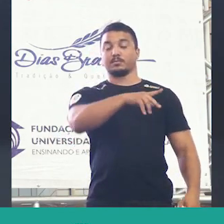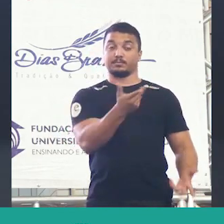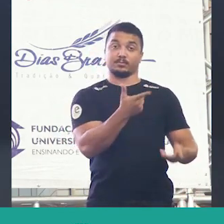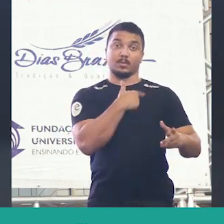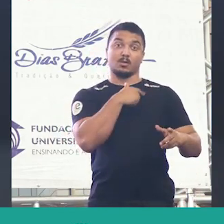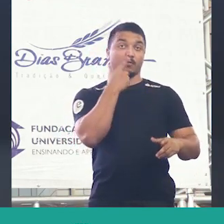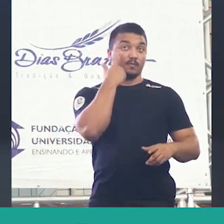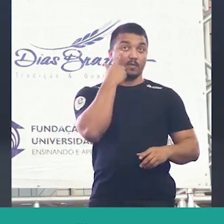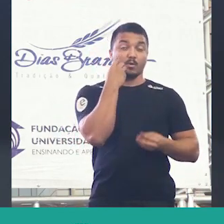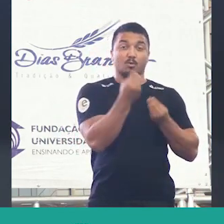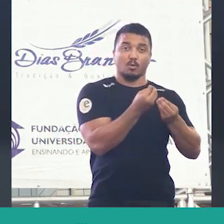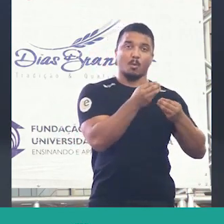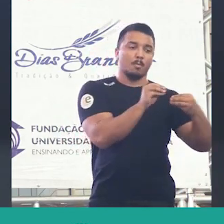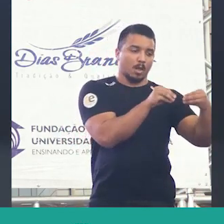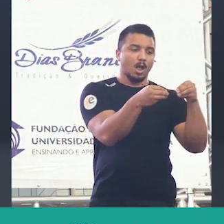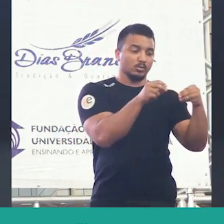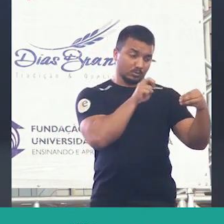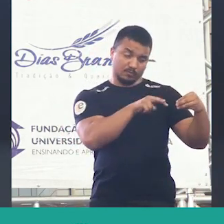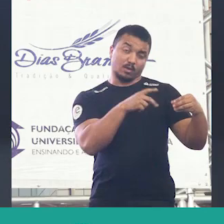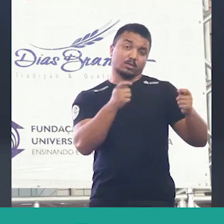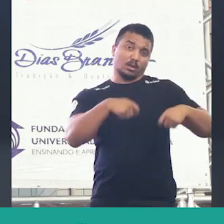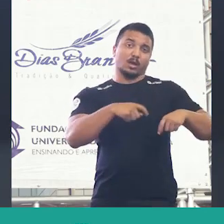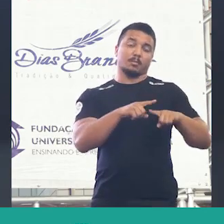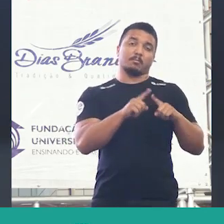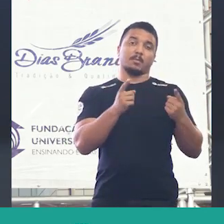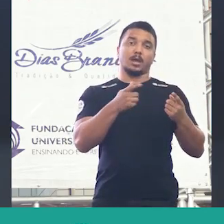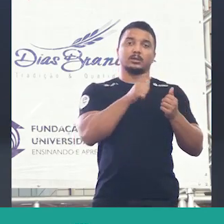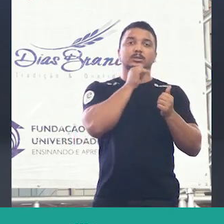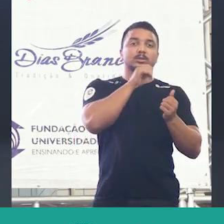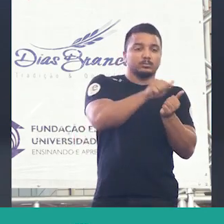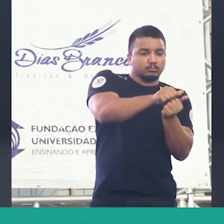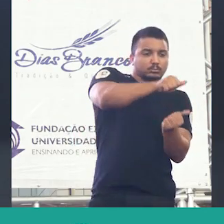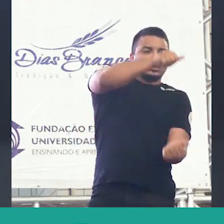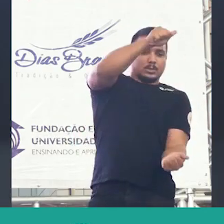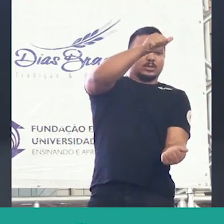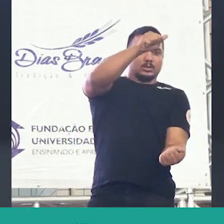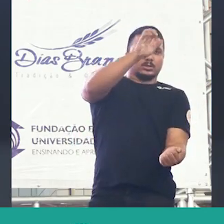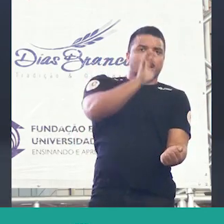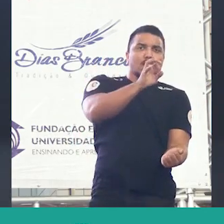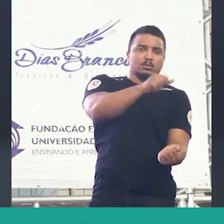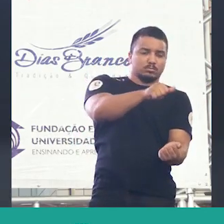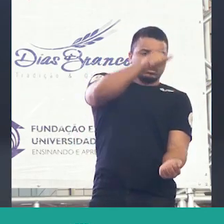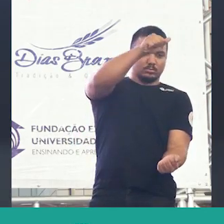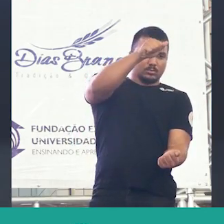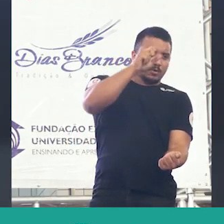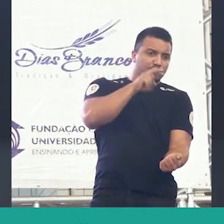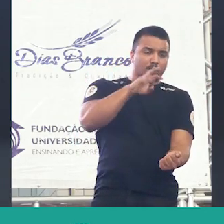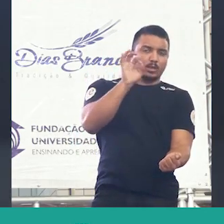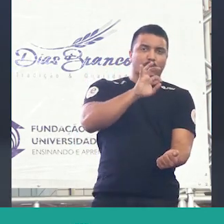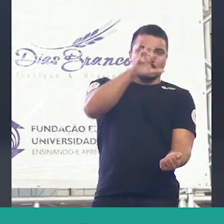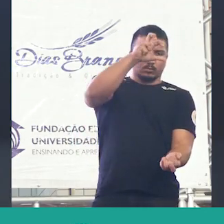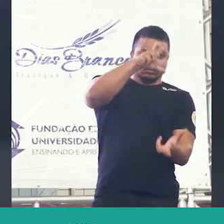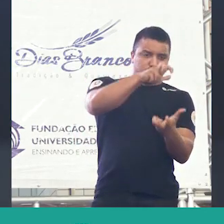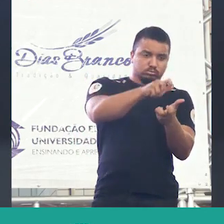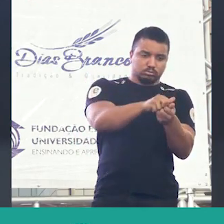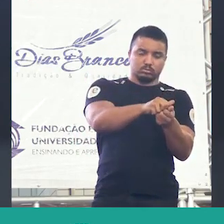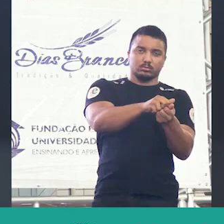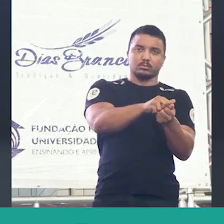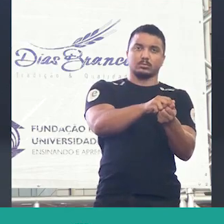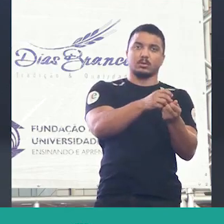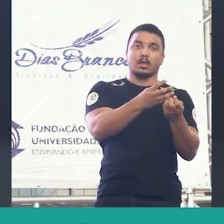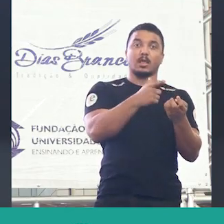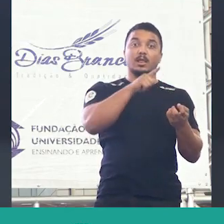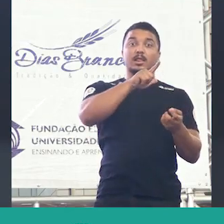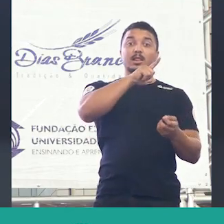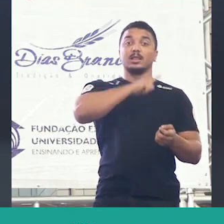polida. Agora eu vou ver o plástico. Vamos lá, peguei um plástico e estiquei, liso e polido, não vejo o plástico. Amassei, não